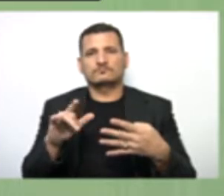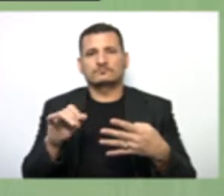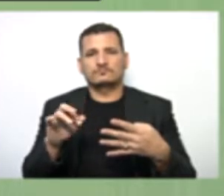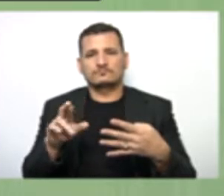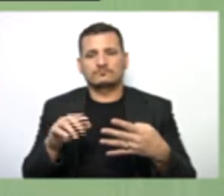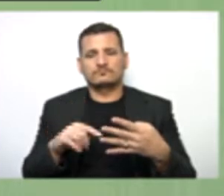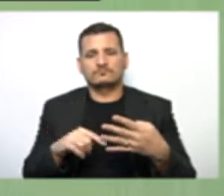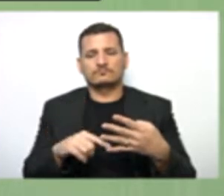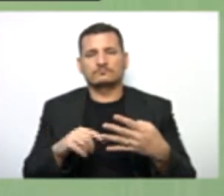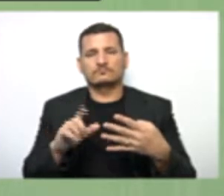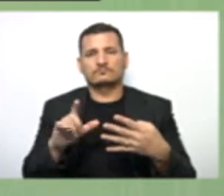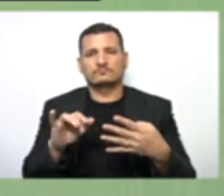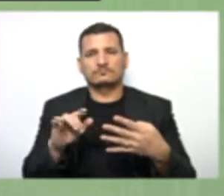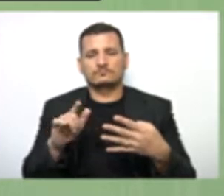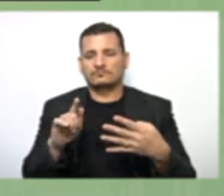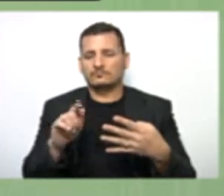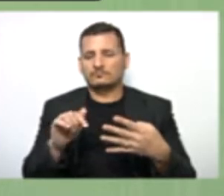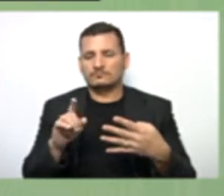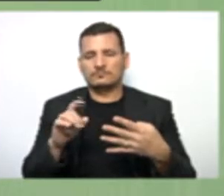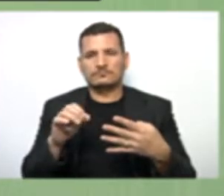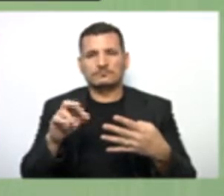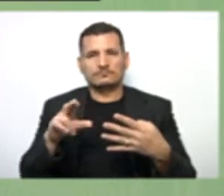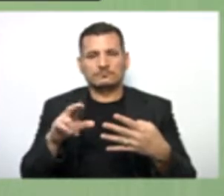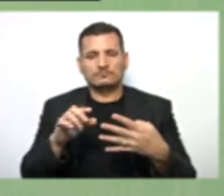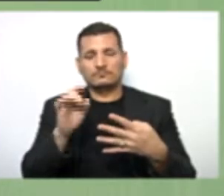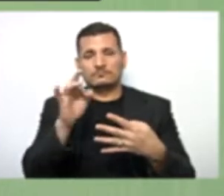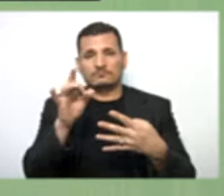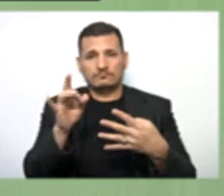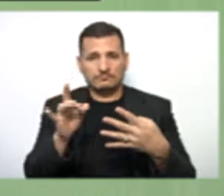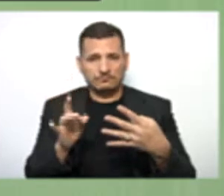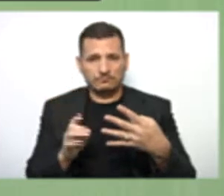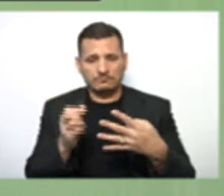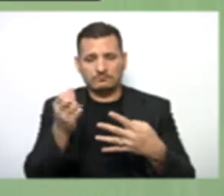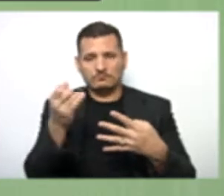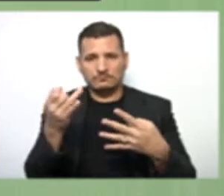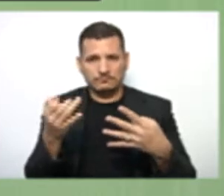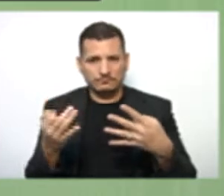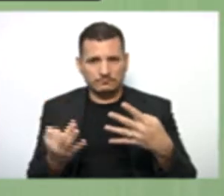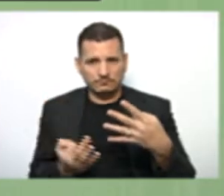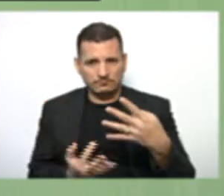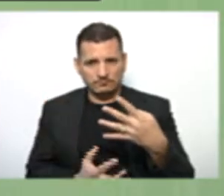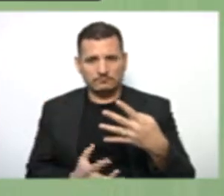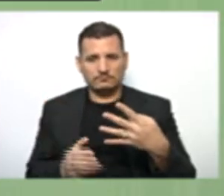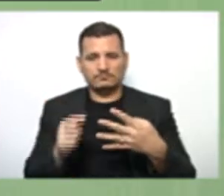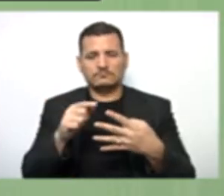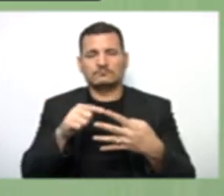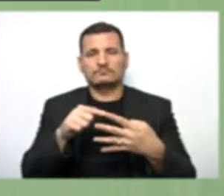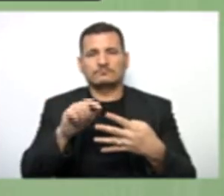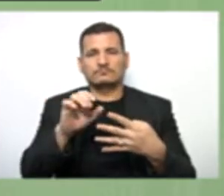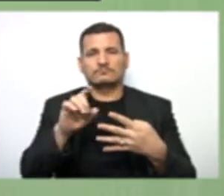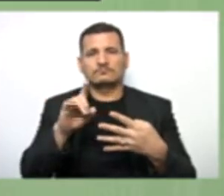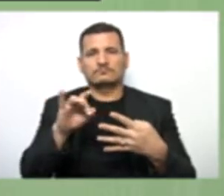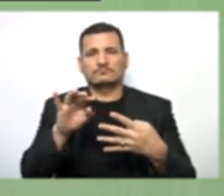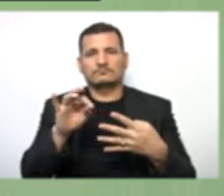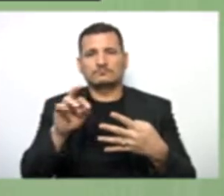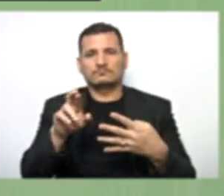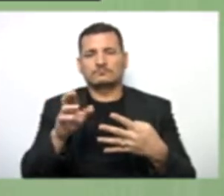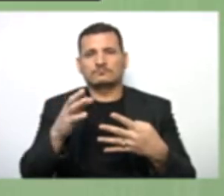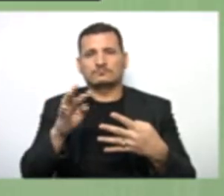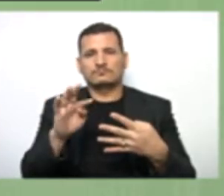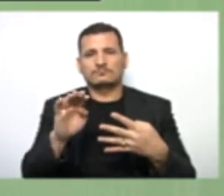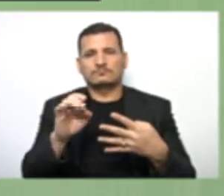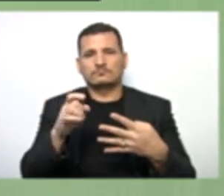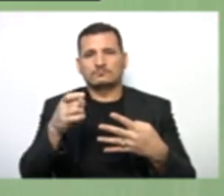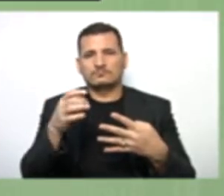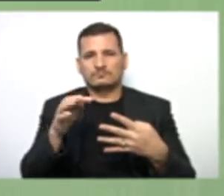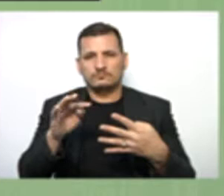e o ligador. Vamos falar de cada uma. Primeiro, na parte do editor de texto.